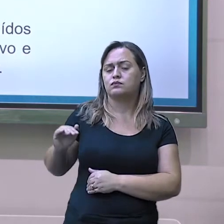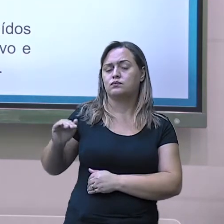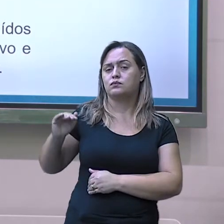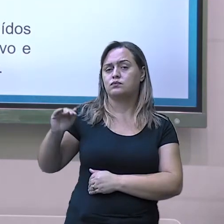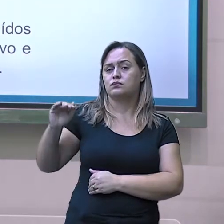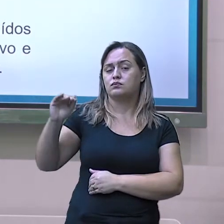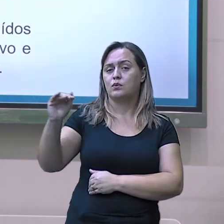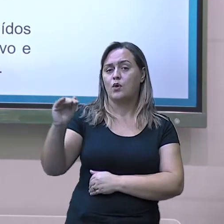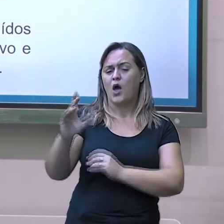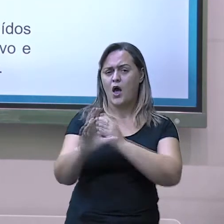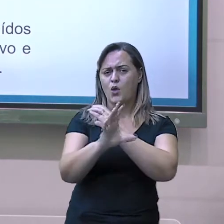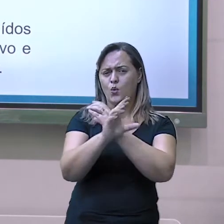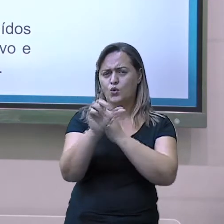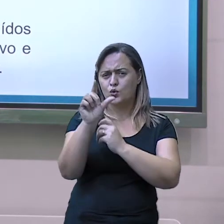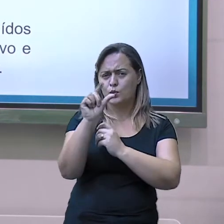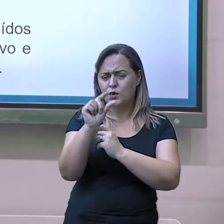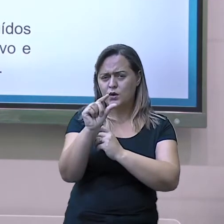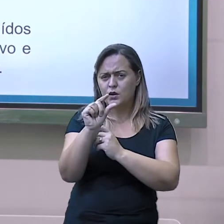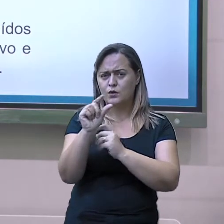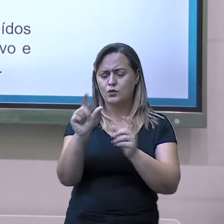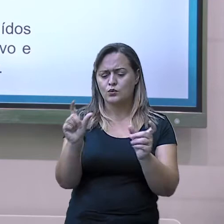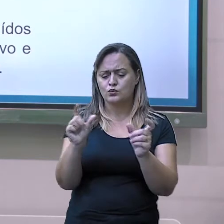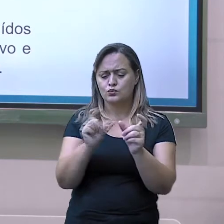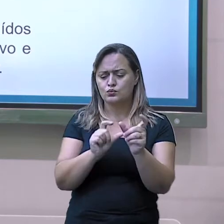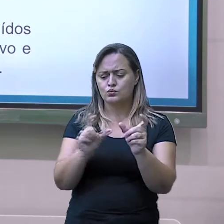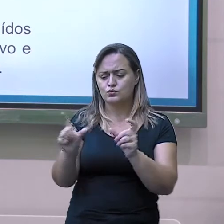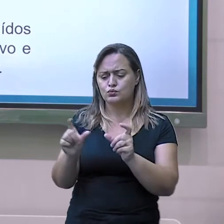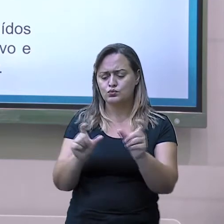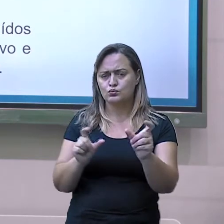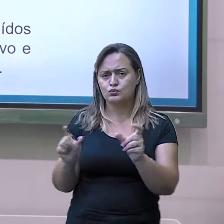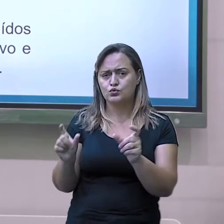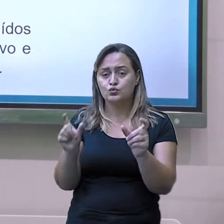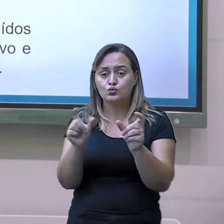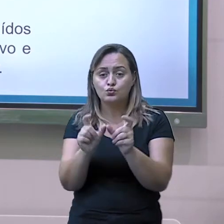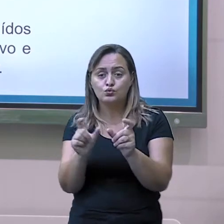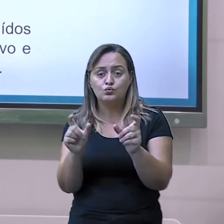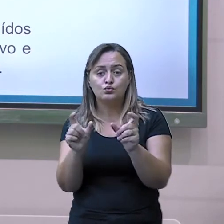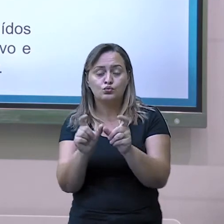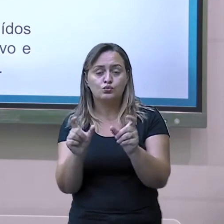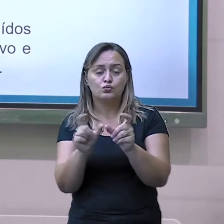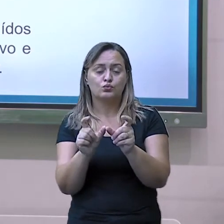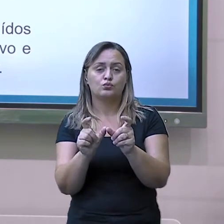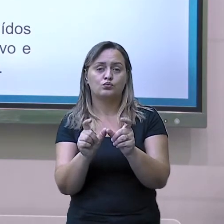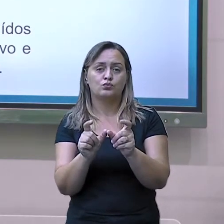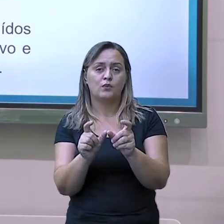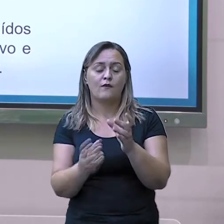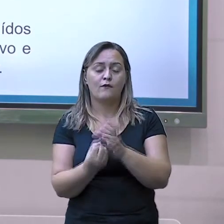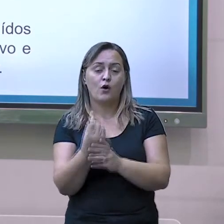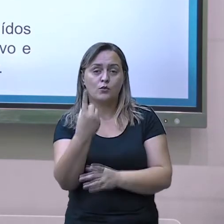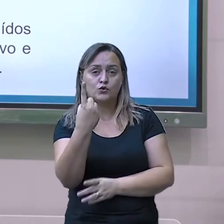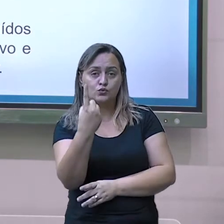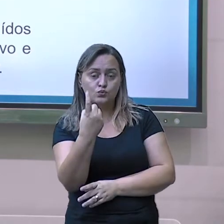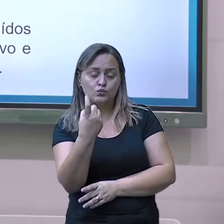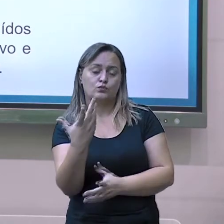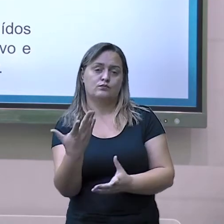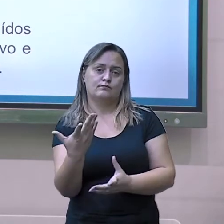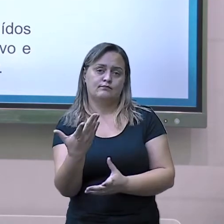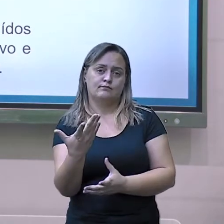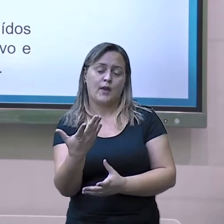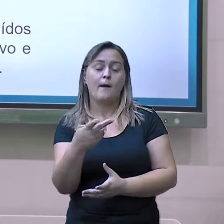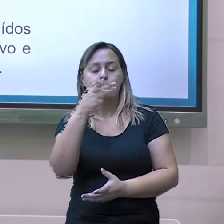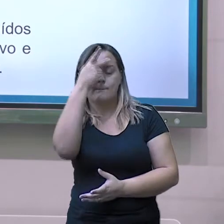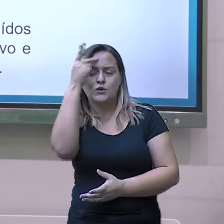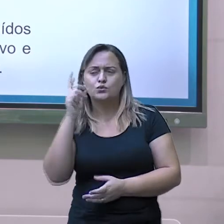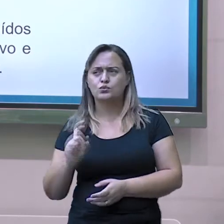se unindo a outros e aí constitui um único osso. Então, um adulto tem